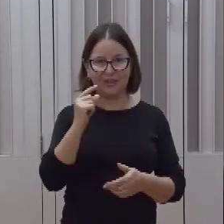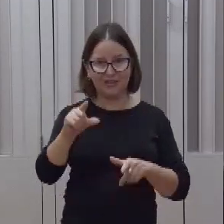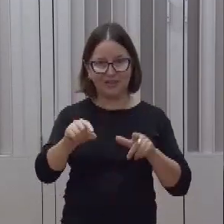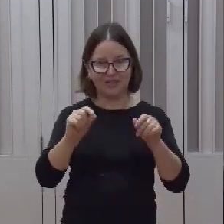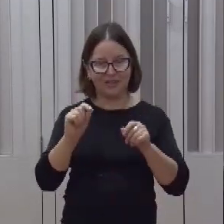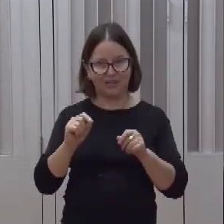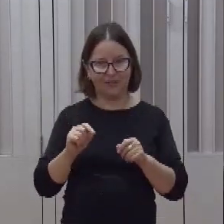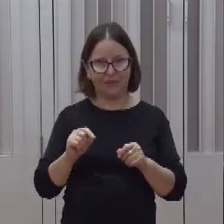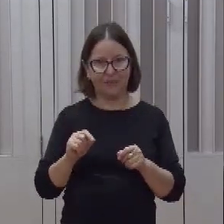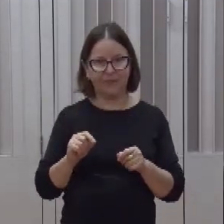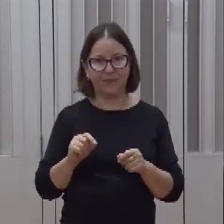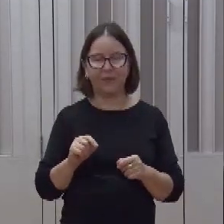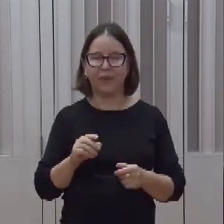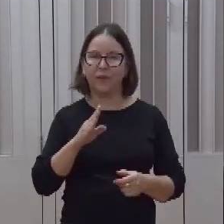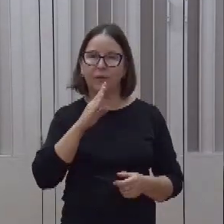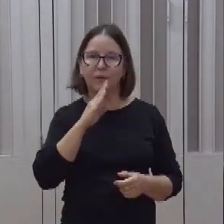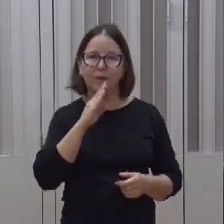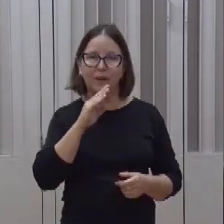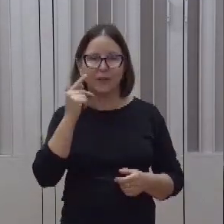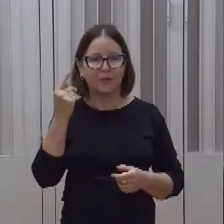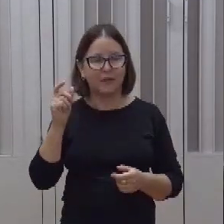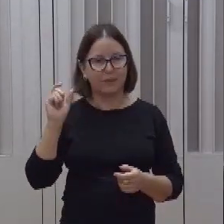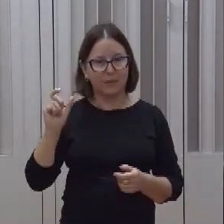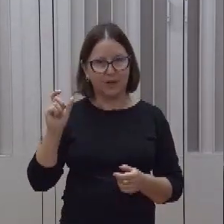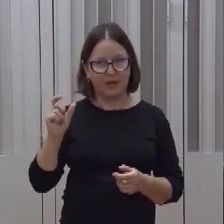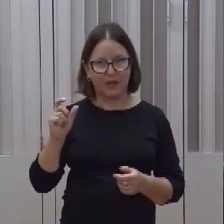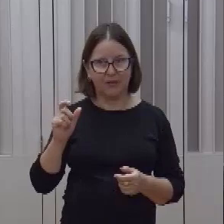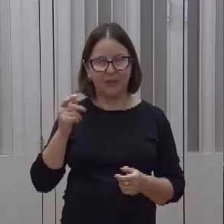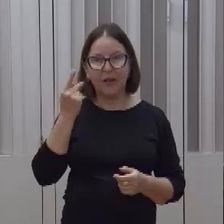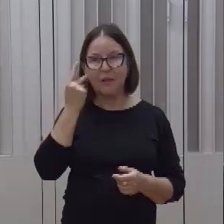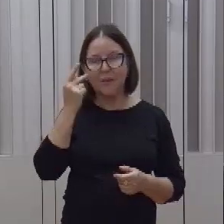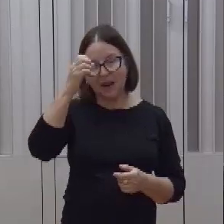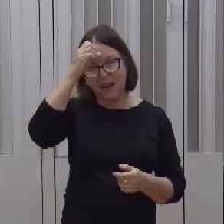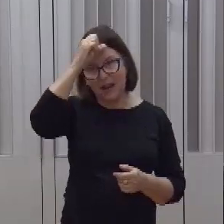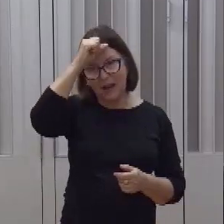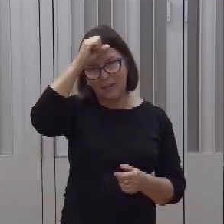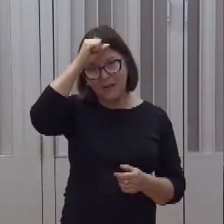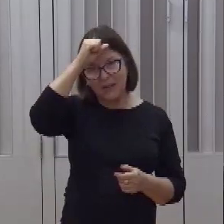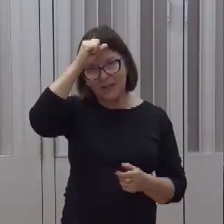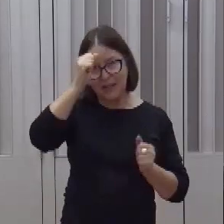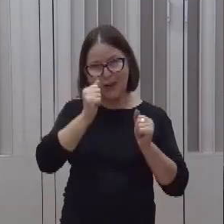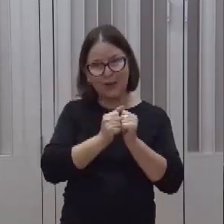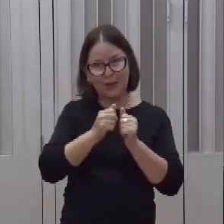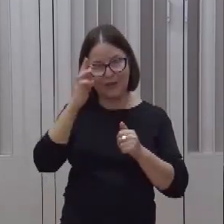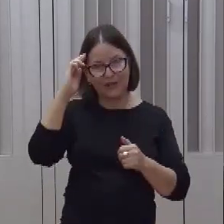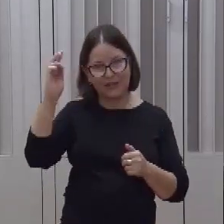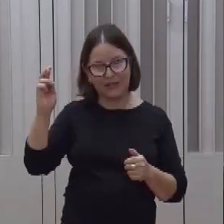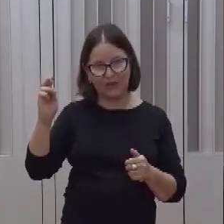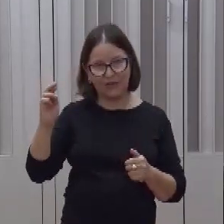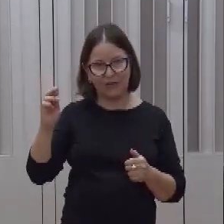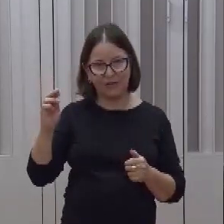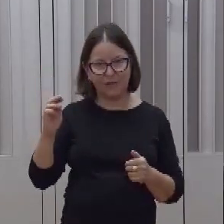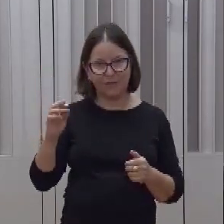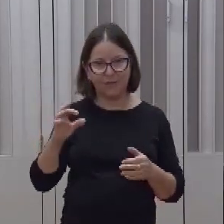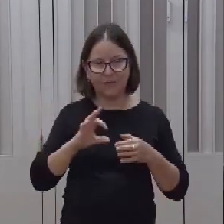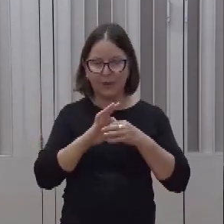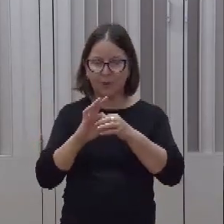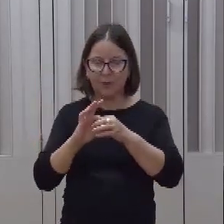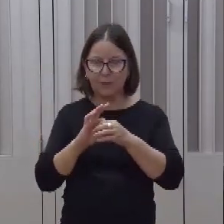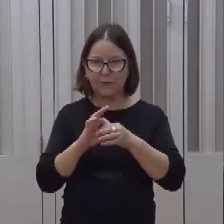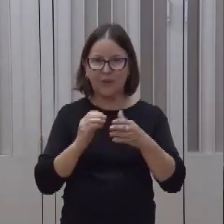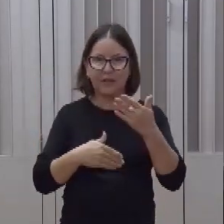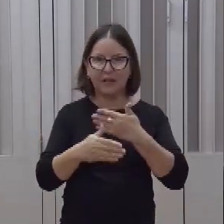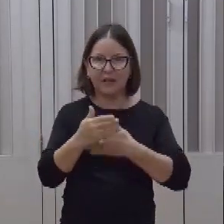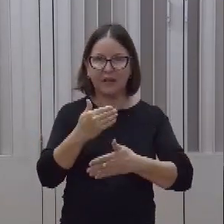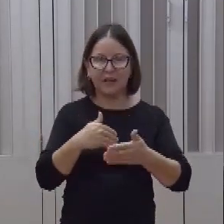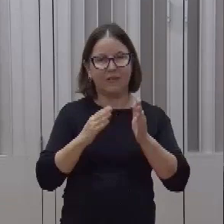palavra, a fim de aprender com Ele, de nos relacionar com Ele em oração,